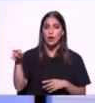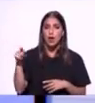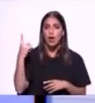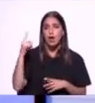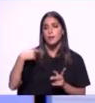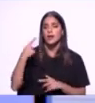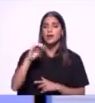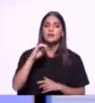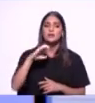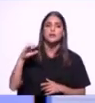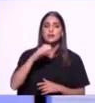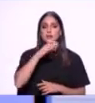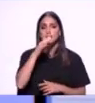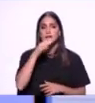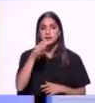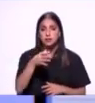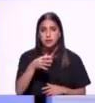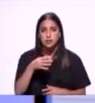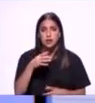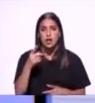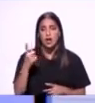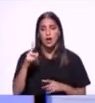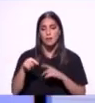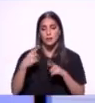desmentir, que nós nunca discutimos